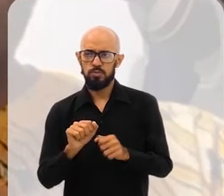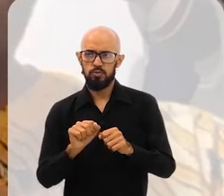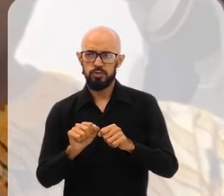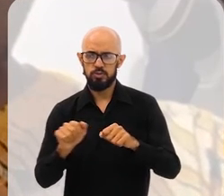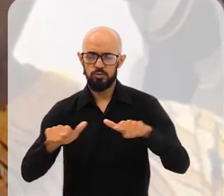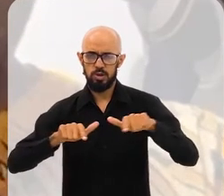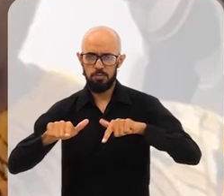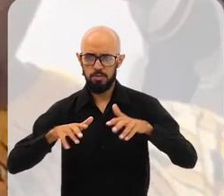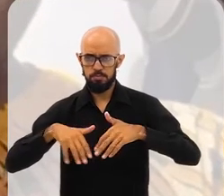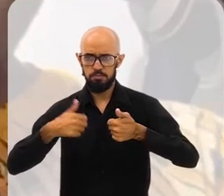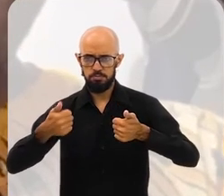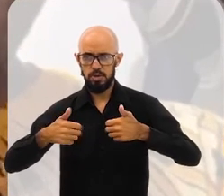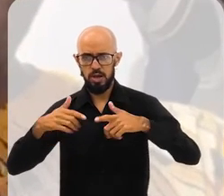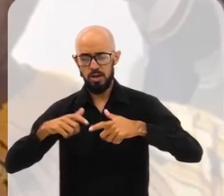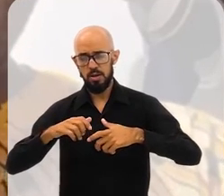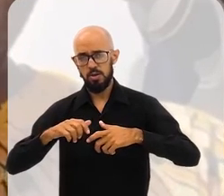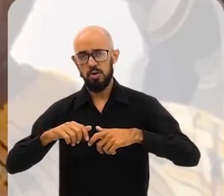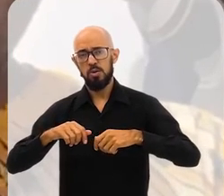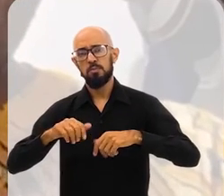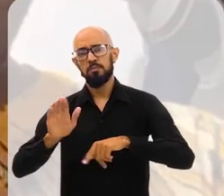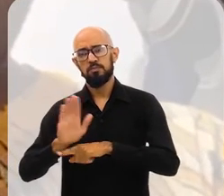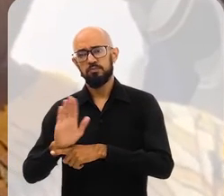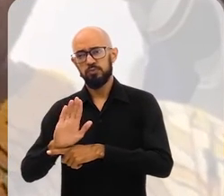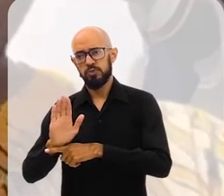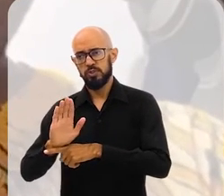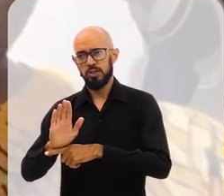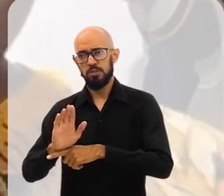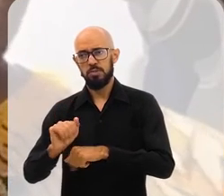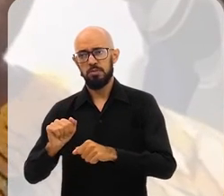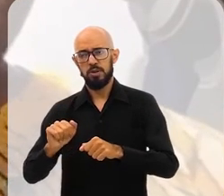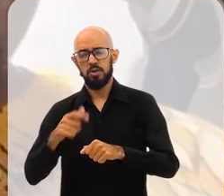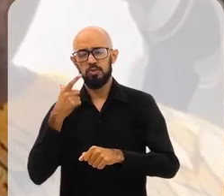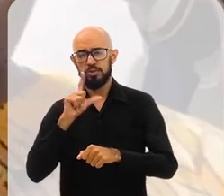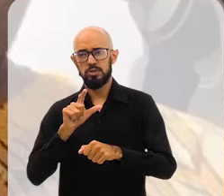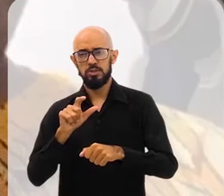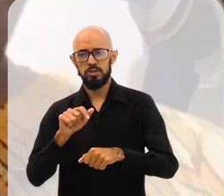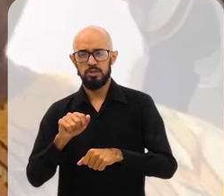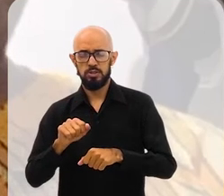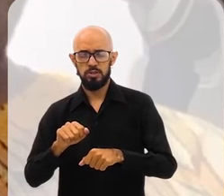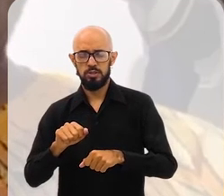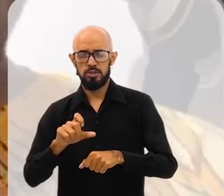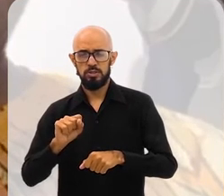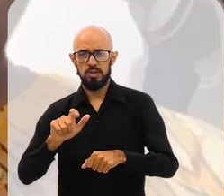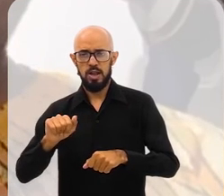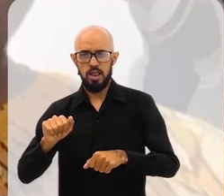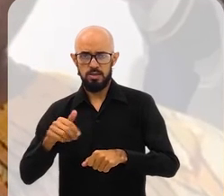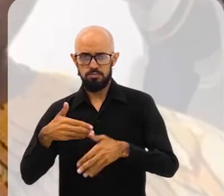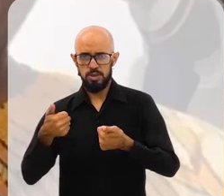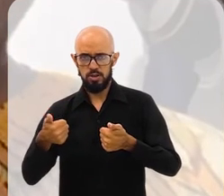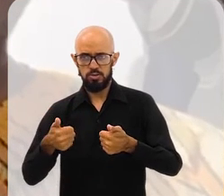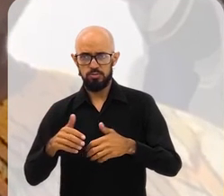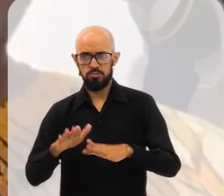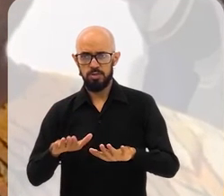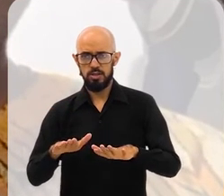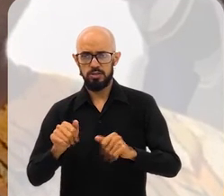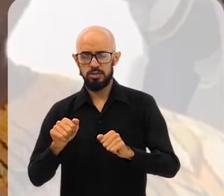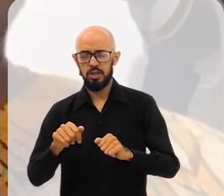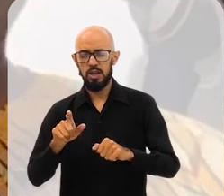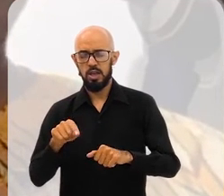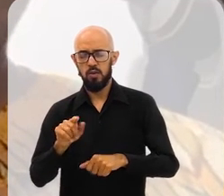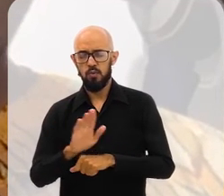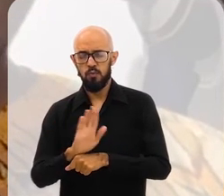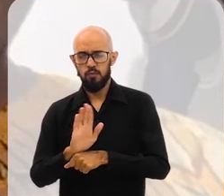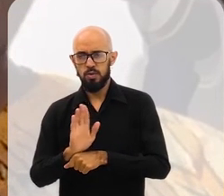para fazer um trabalho maior de São e ocupação de sábado do filme com poderia ser